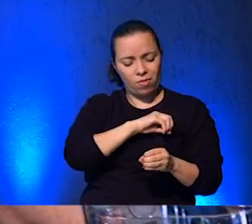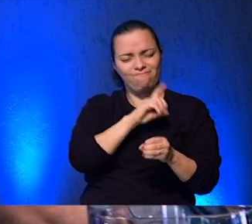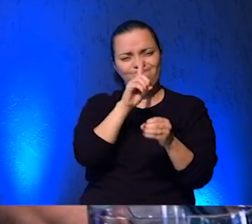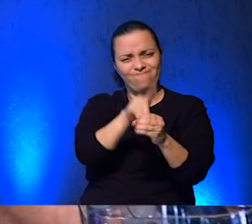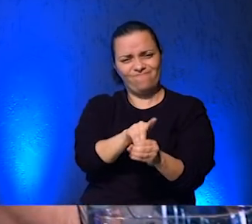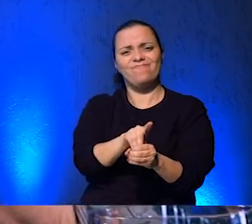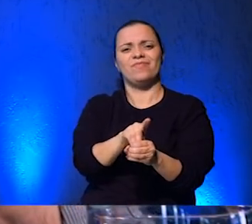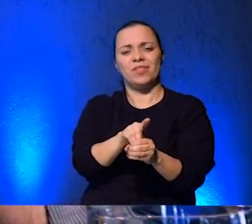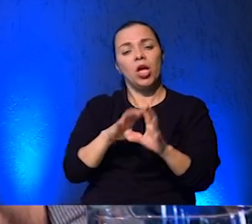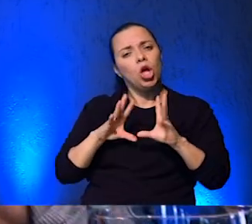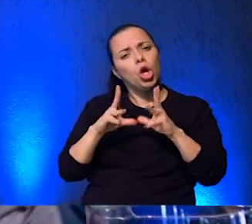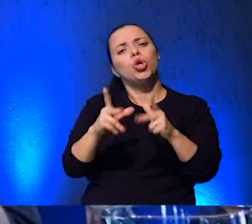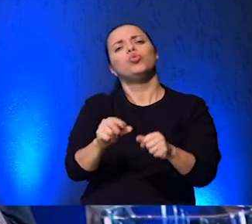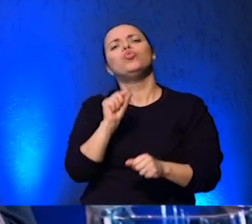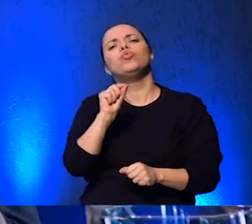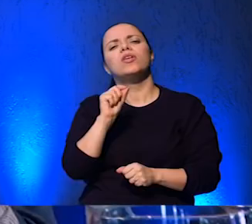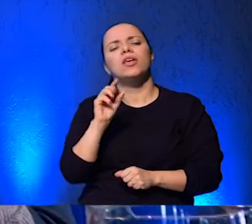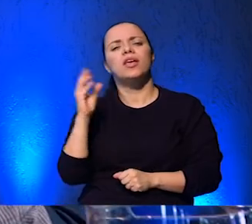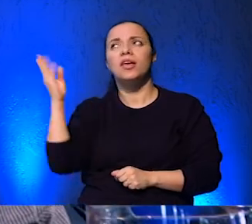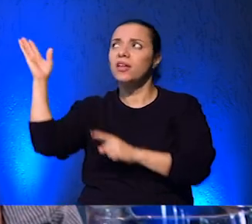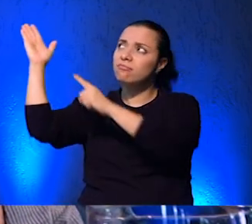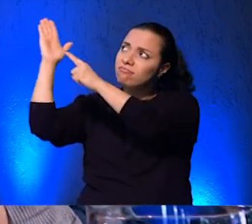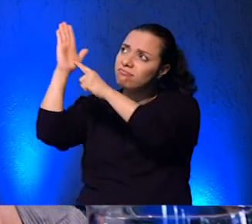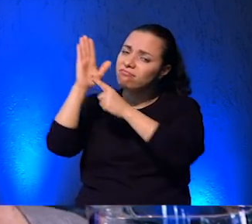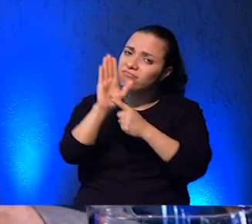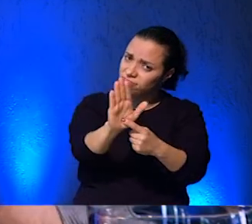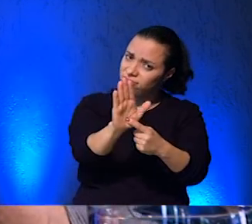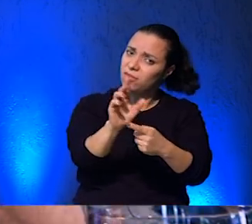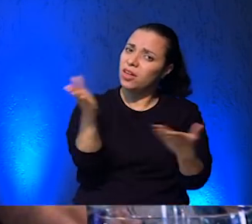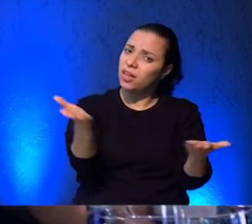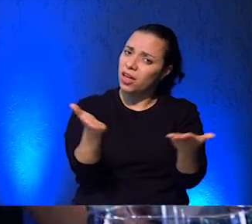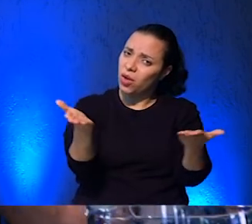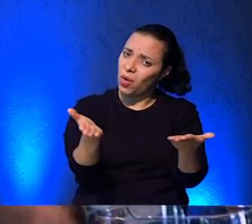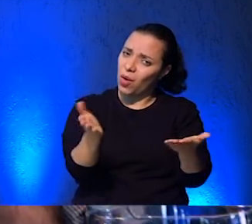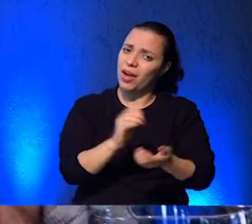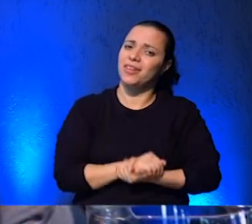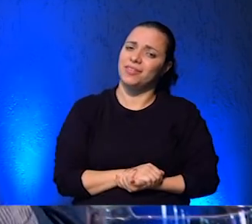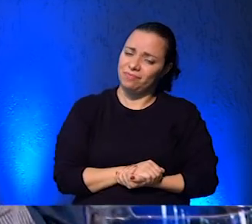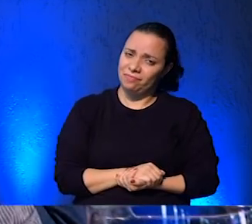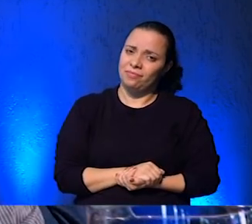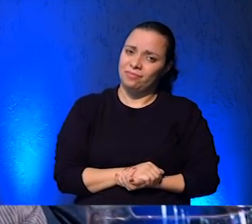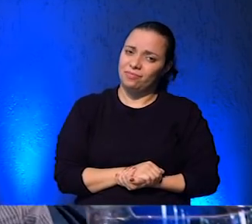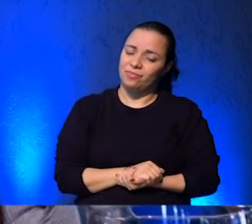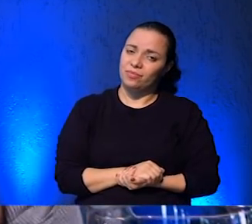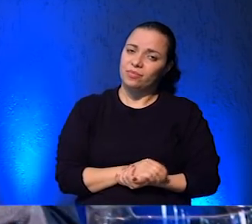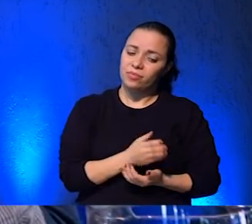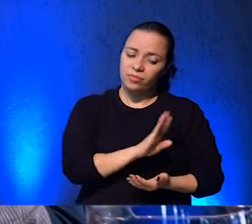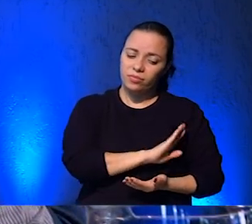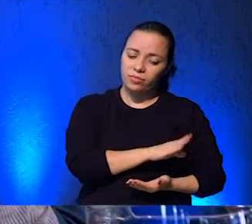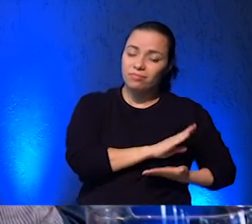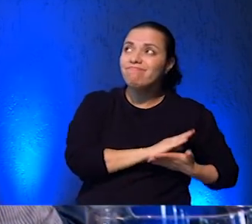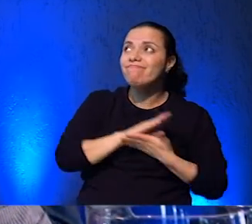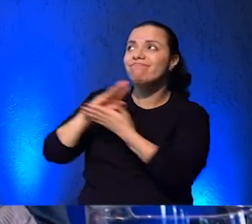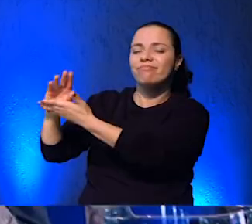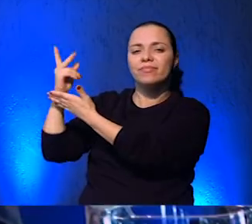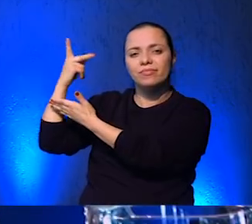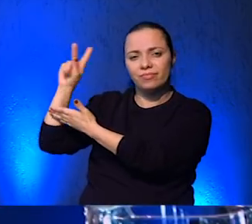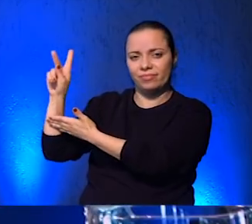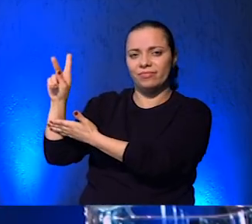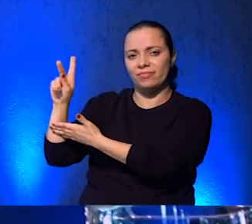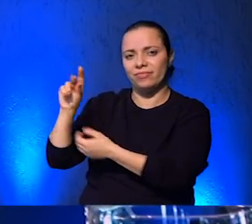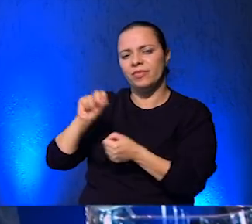tudo aquilo que deus colocou no seu coração suas primícias a entrega do seu coração para jesus